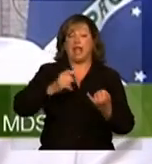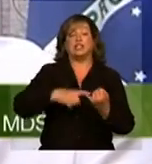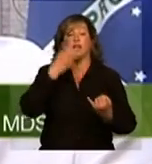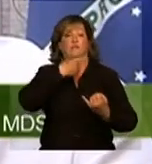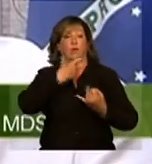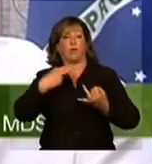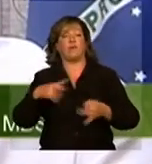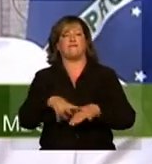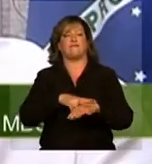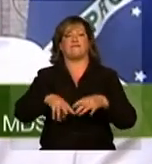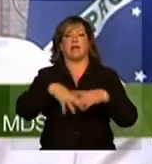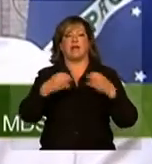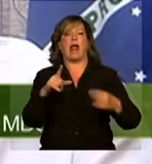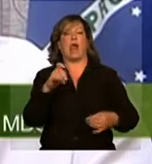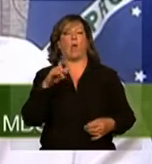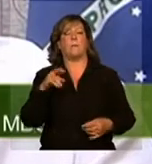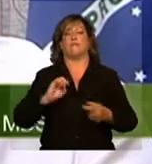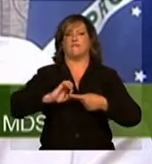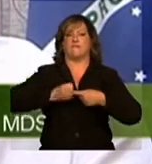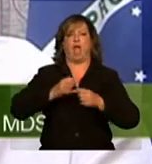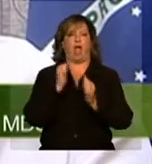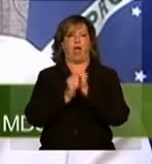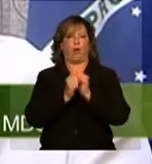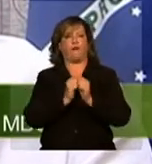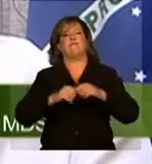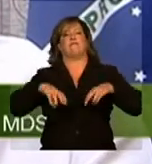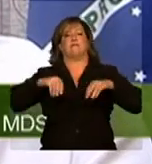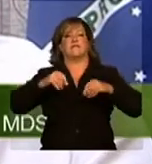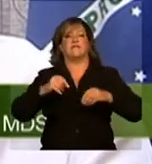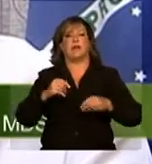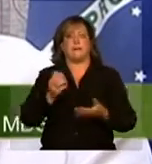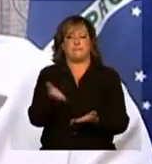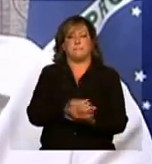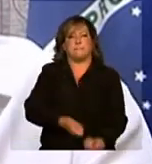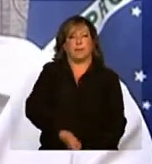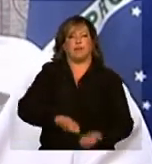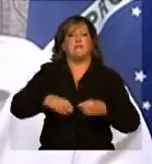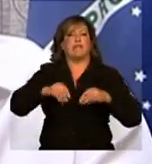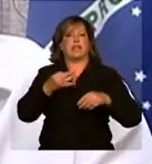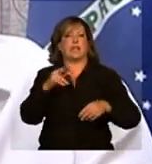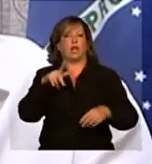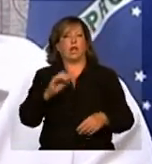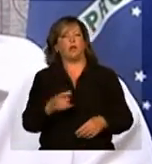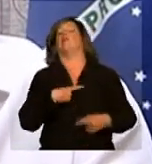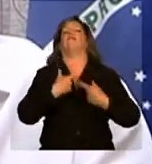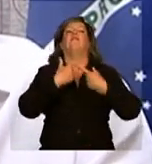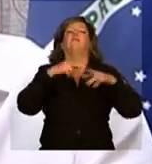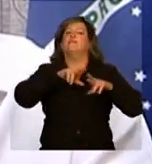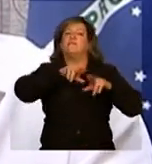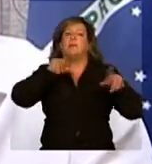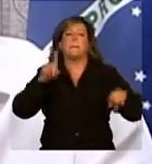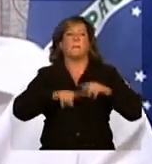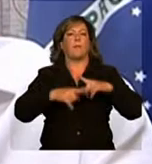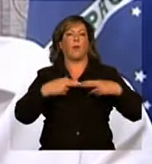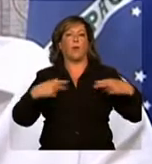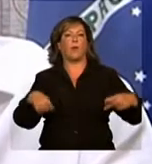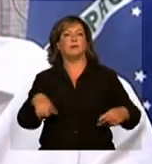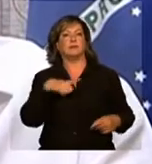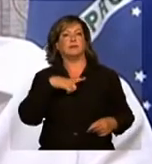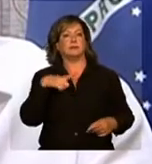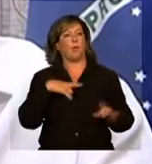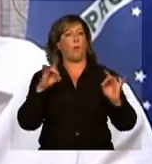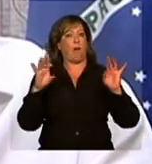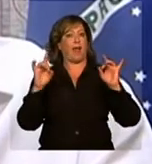frutas, de verduras, de legumes, de feijão, de arroz, de farinha de mandioca, de farinha de trigo, de uma série de produtos que são de